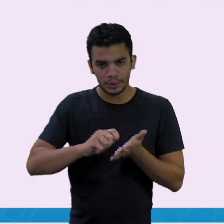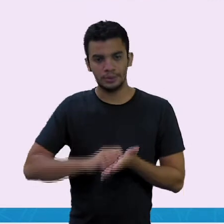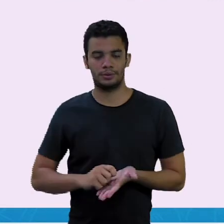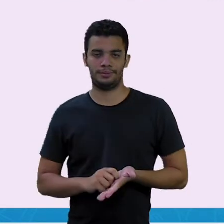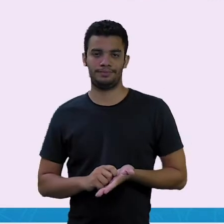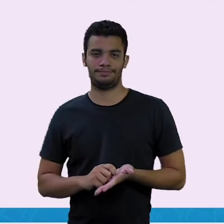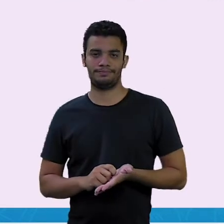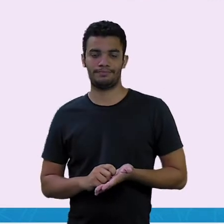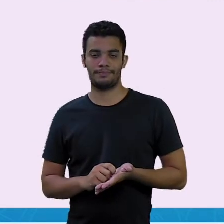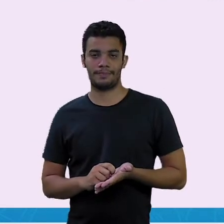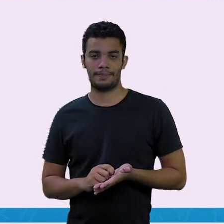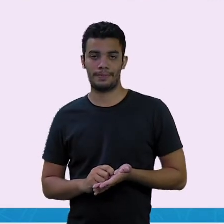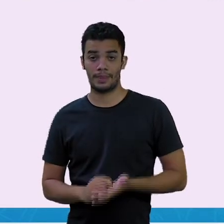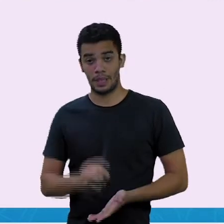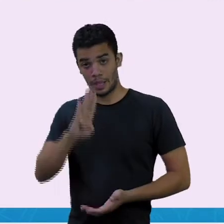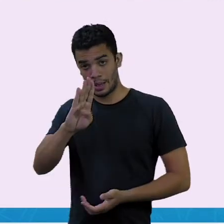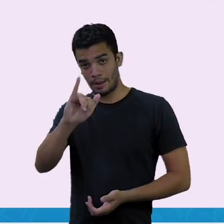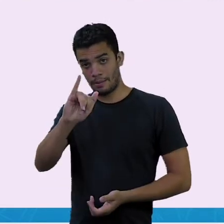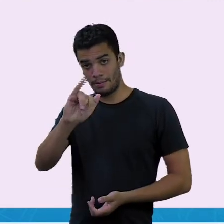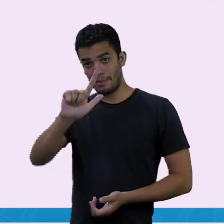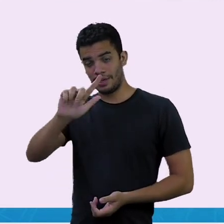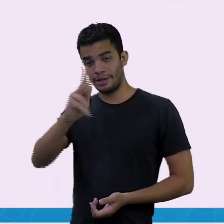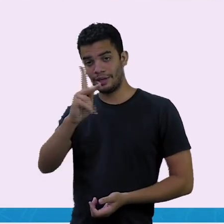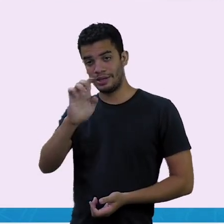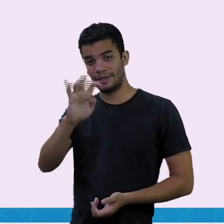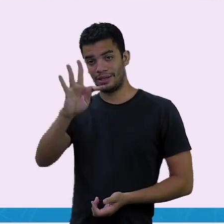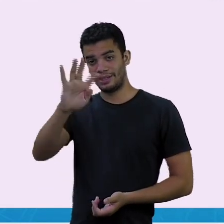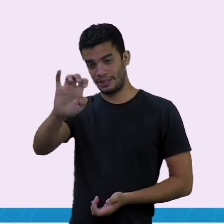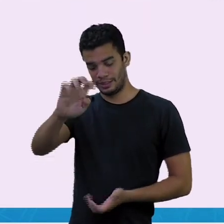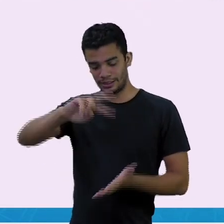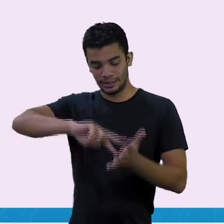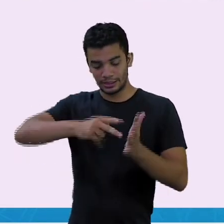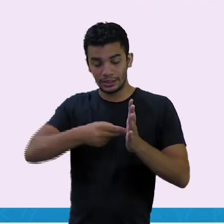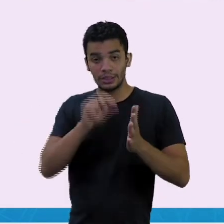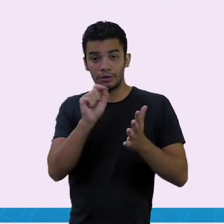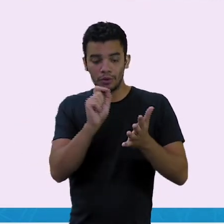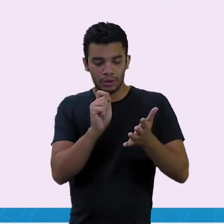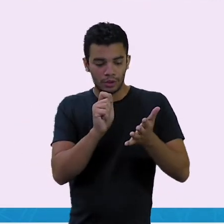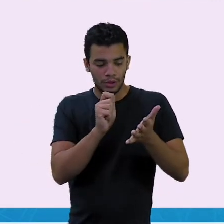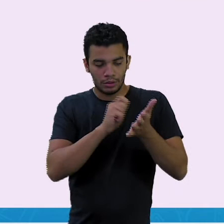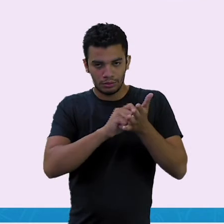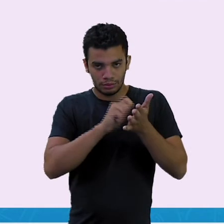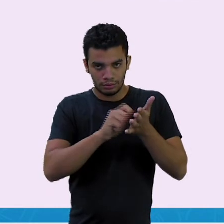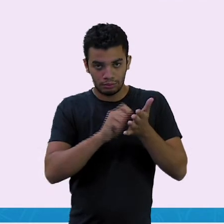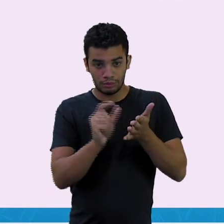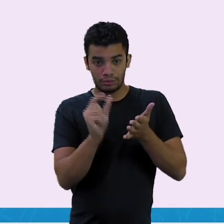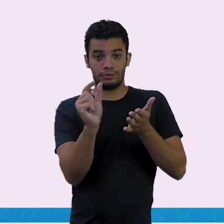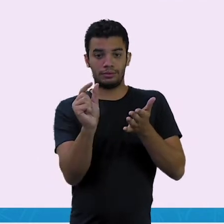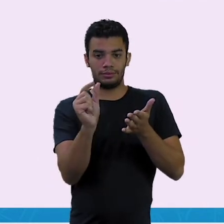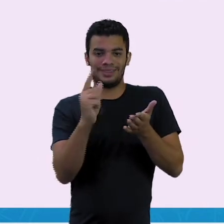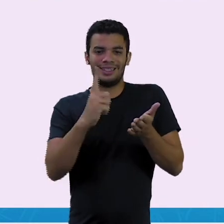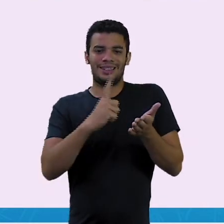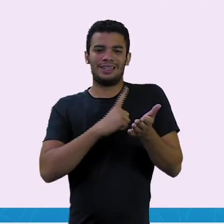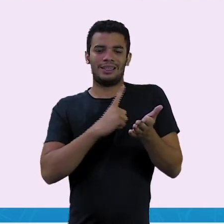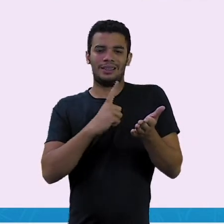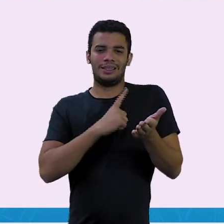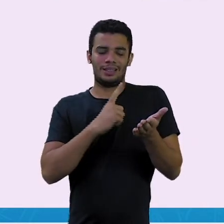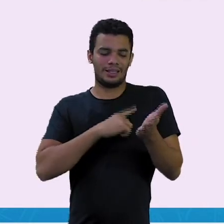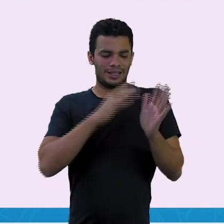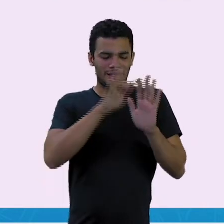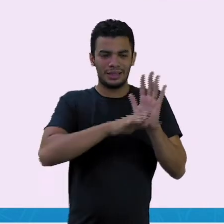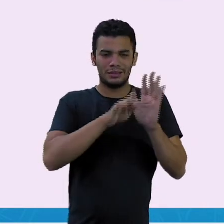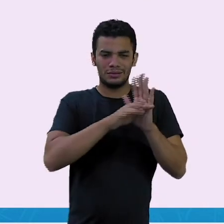recado escrito para pessoas mais próximas. Geralmente tem as seguintes características: